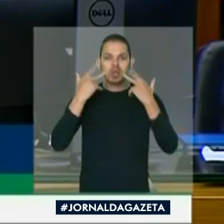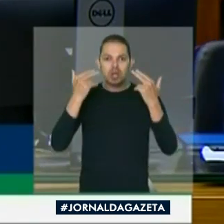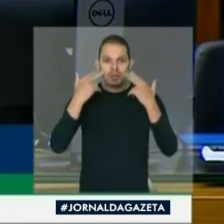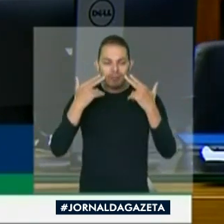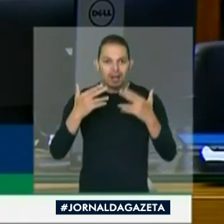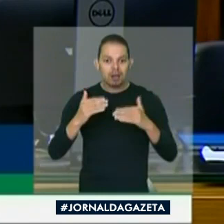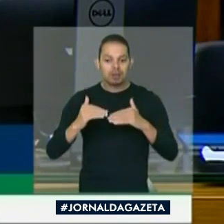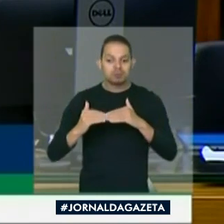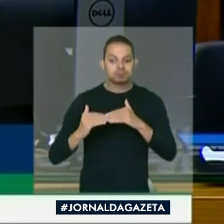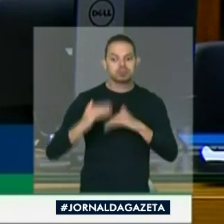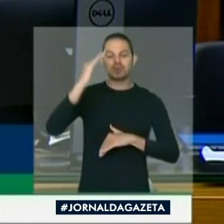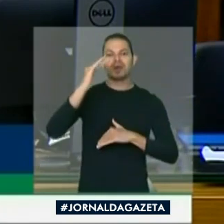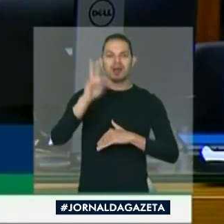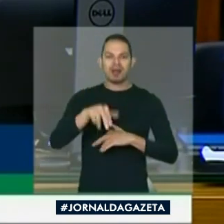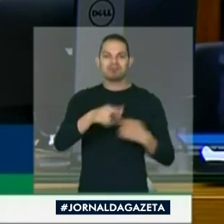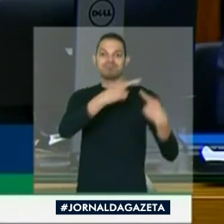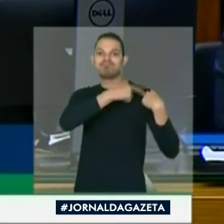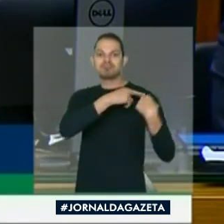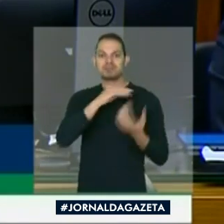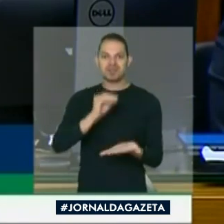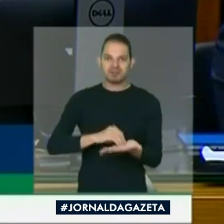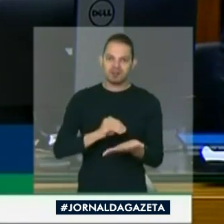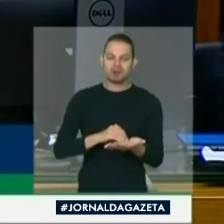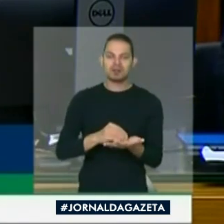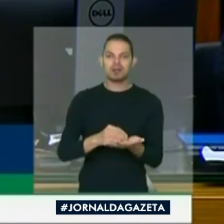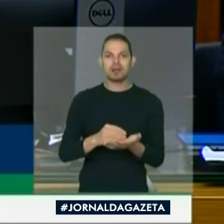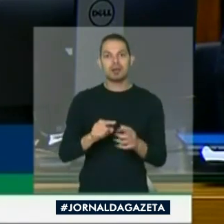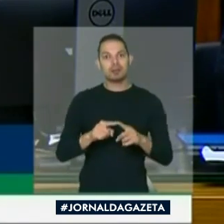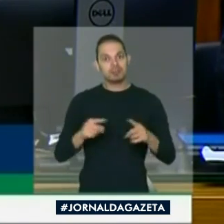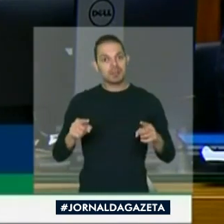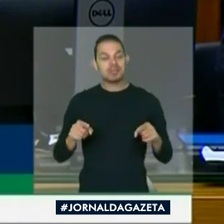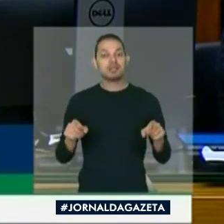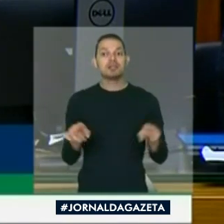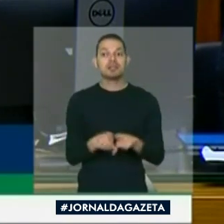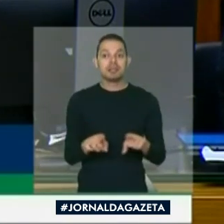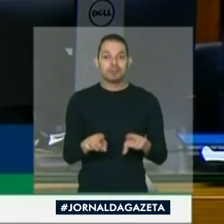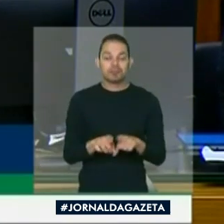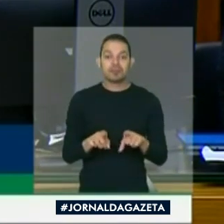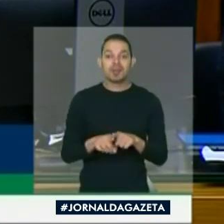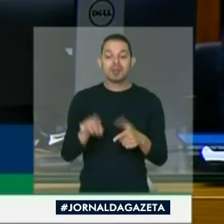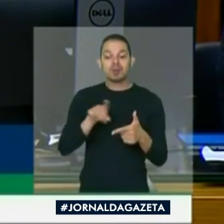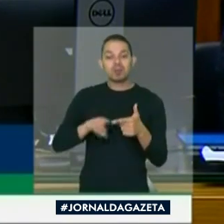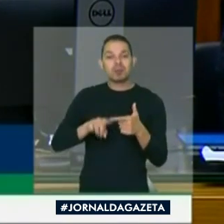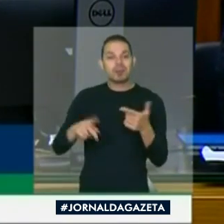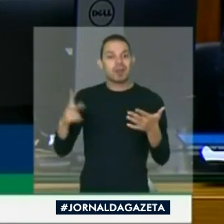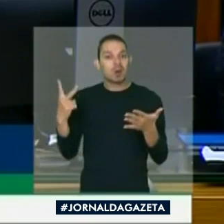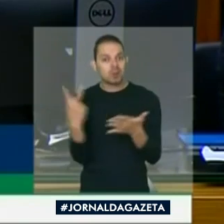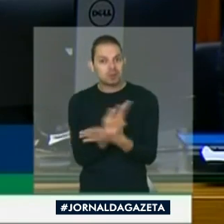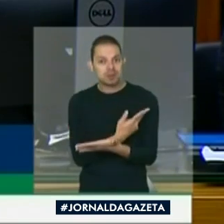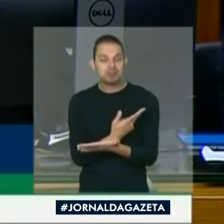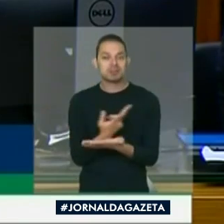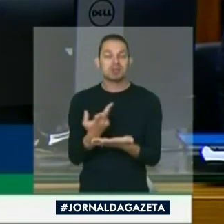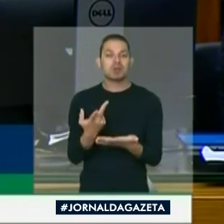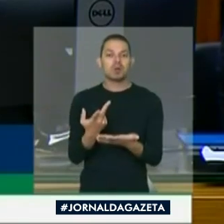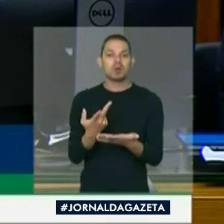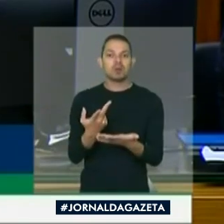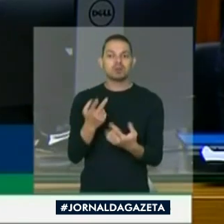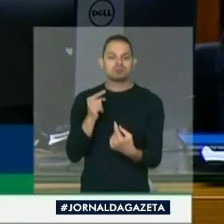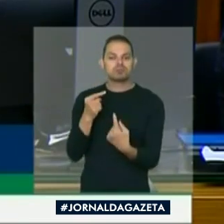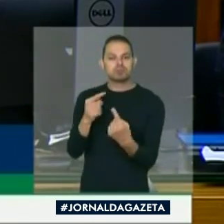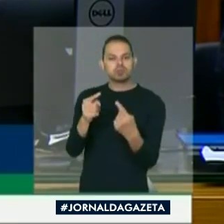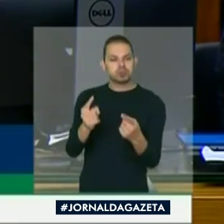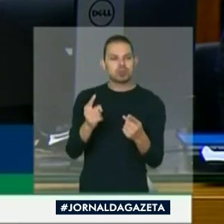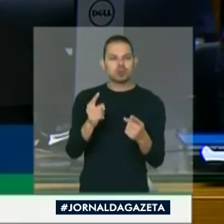da irresponsabilidade. Sim, mas também um ponto fora da curva para aqueles e